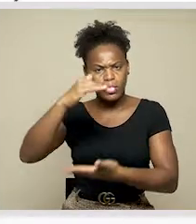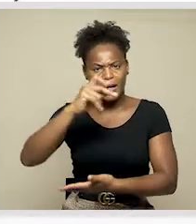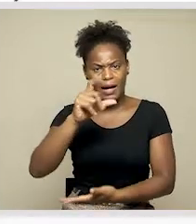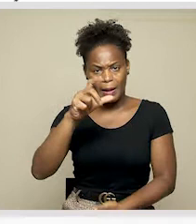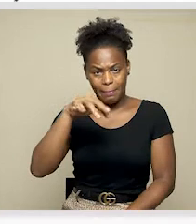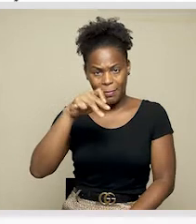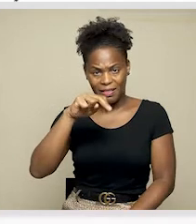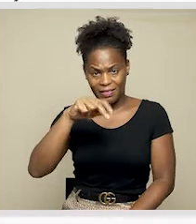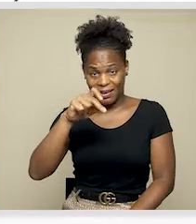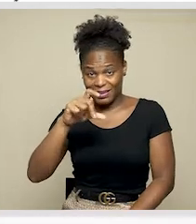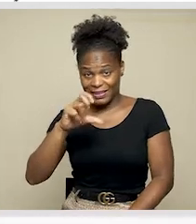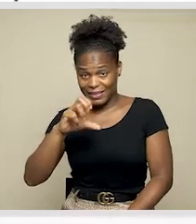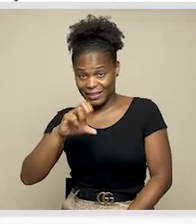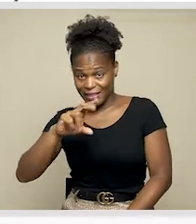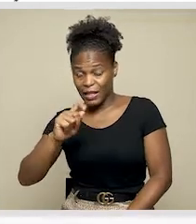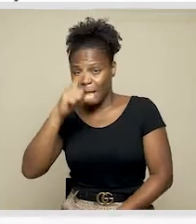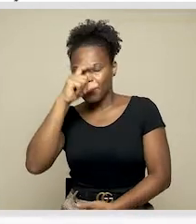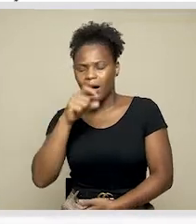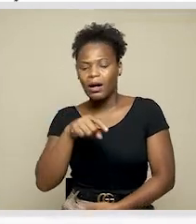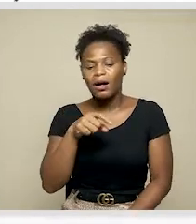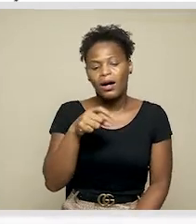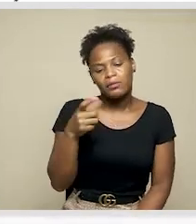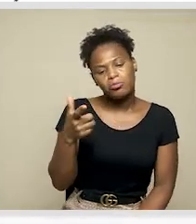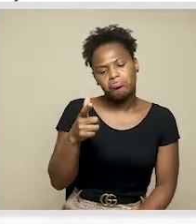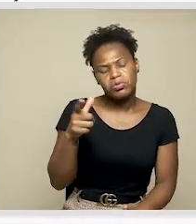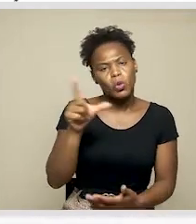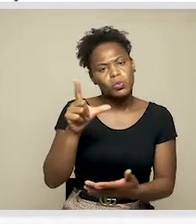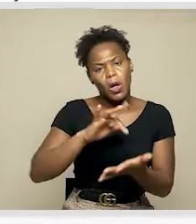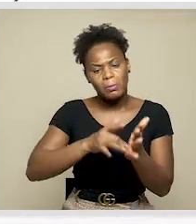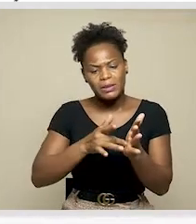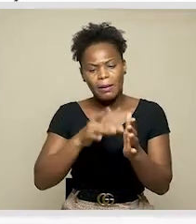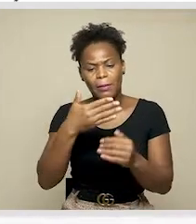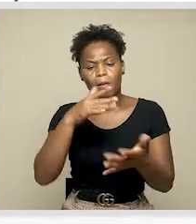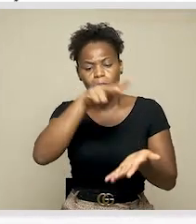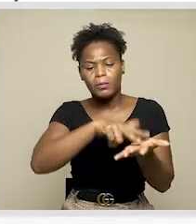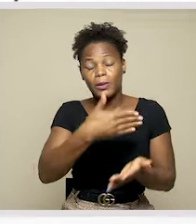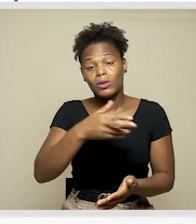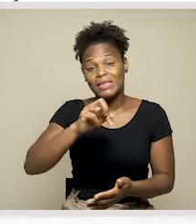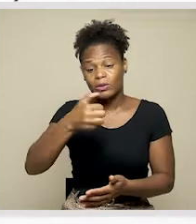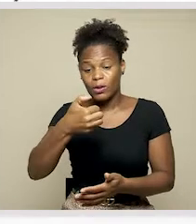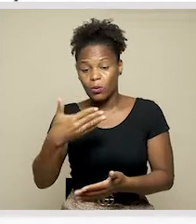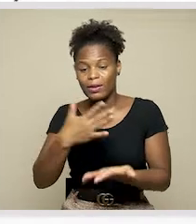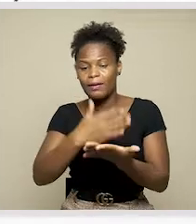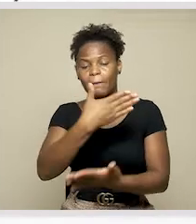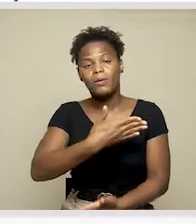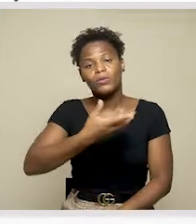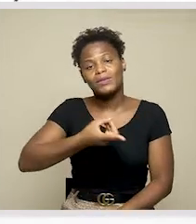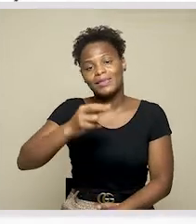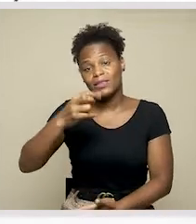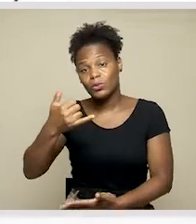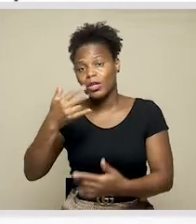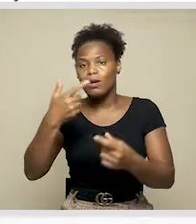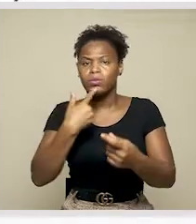Lembranças Luso-Brasileiro, foi publicado entre 1851 a 1932. Vários